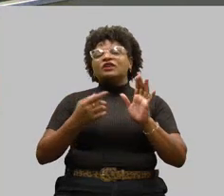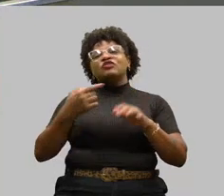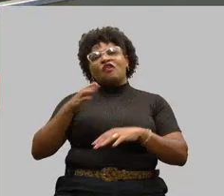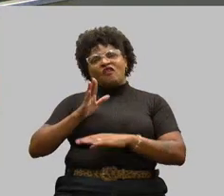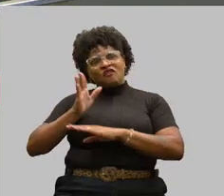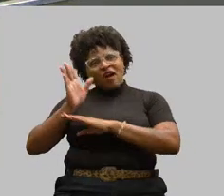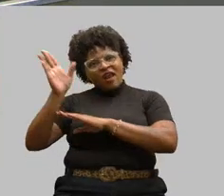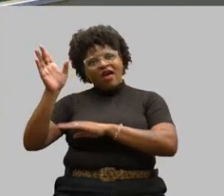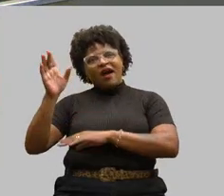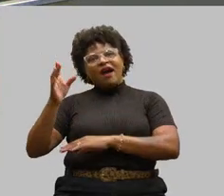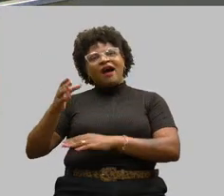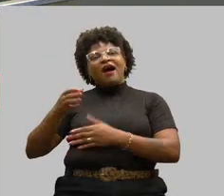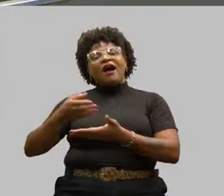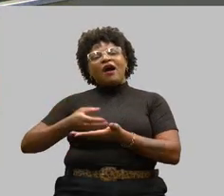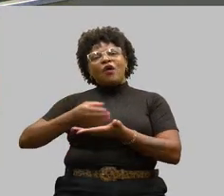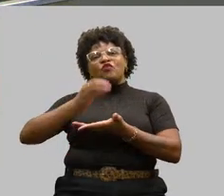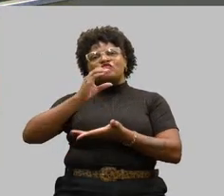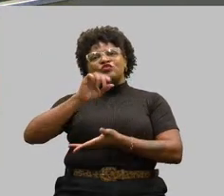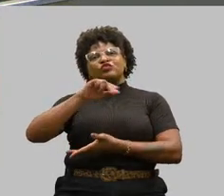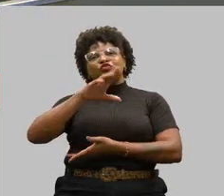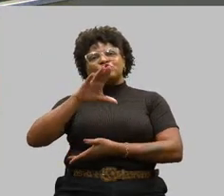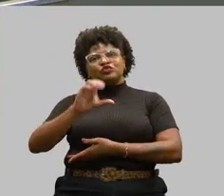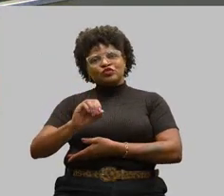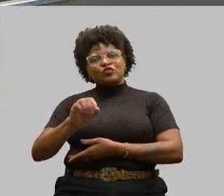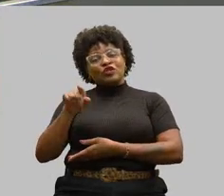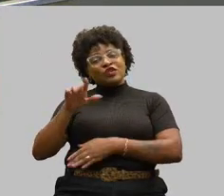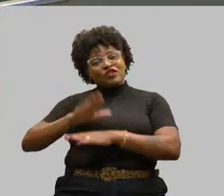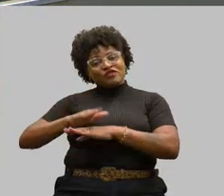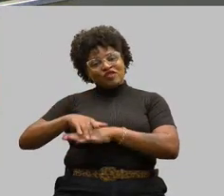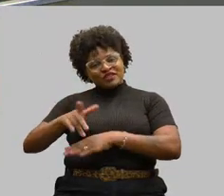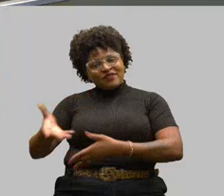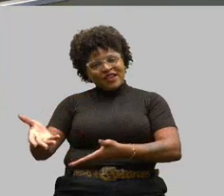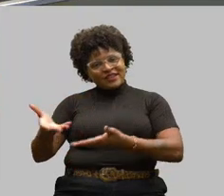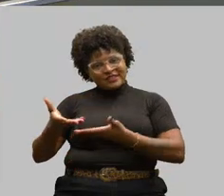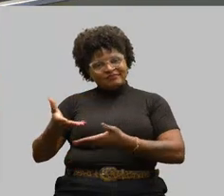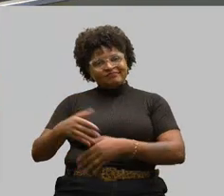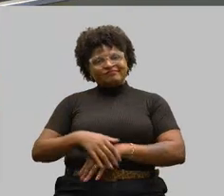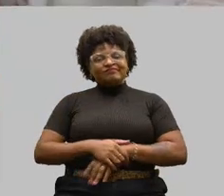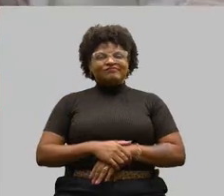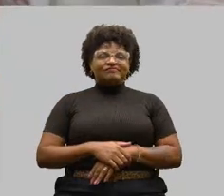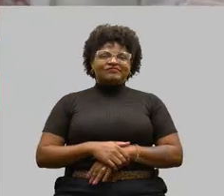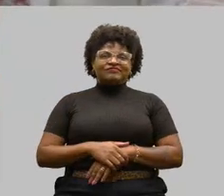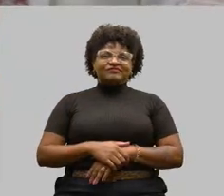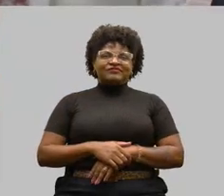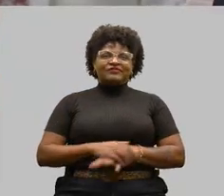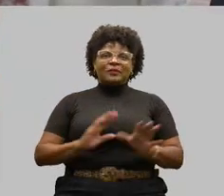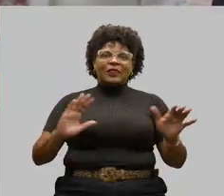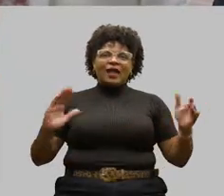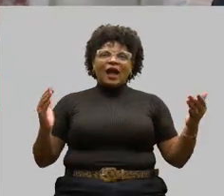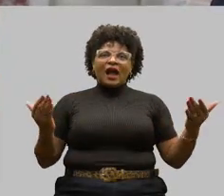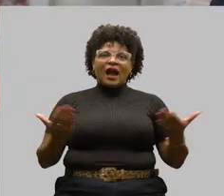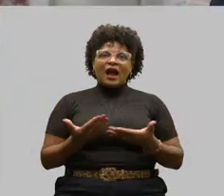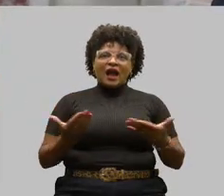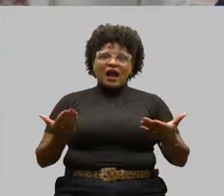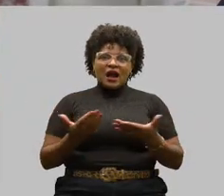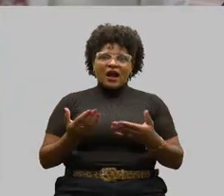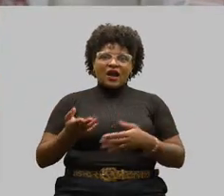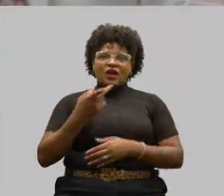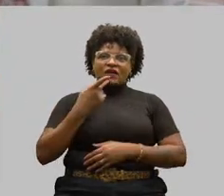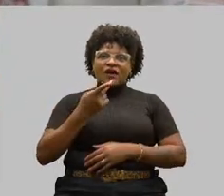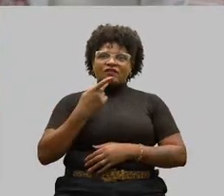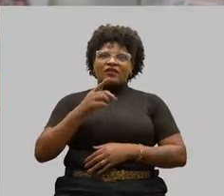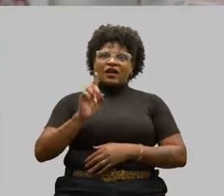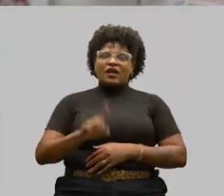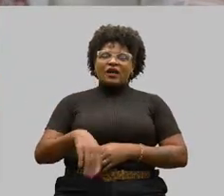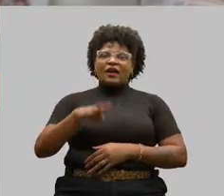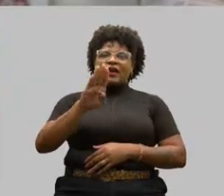e servido pelas mãos deles se Deus quiser vou passar a palavra agora para Bernardo Gontijo